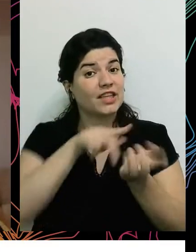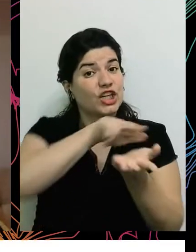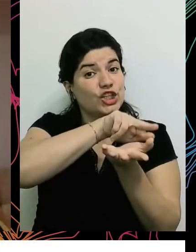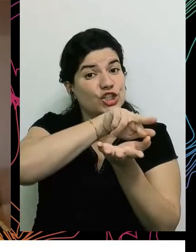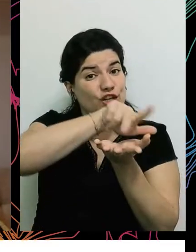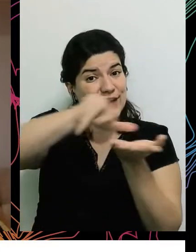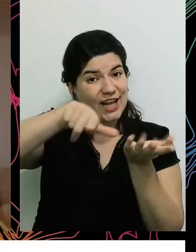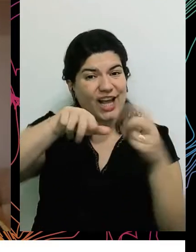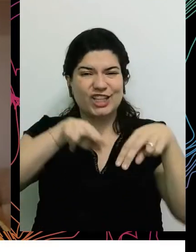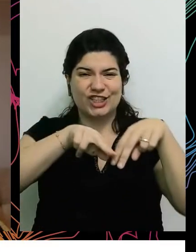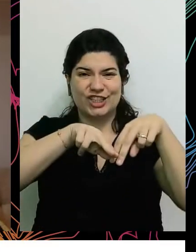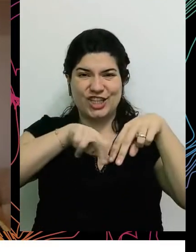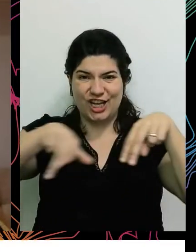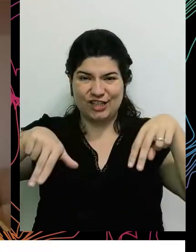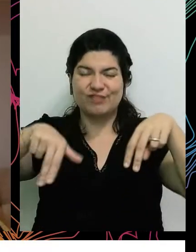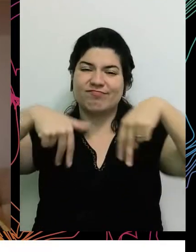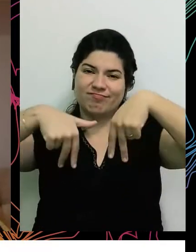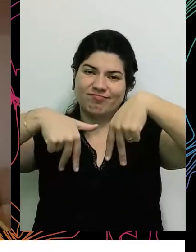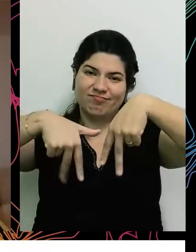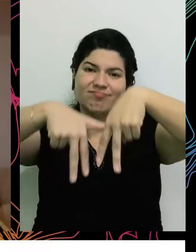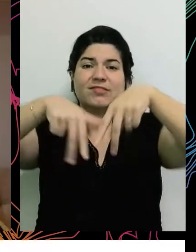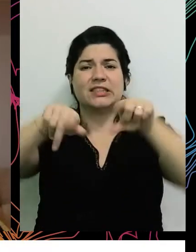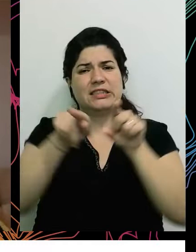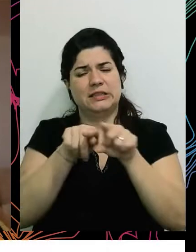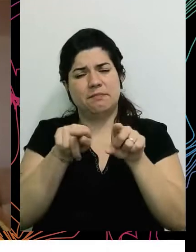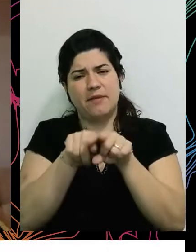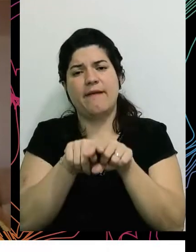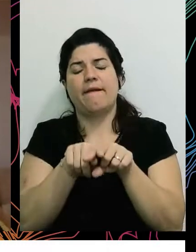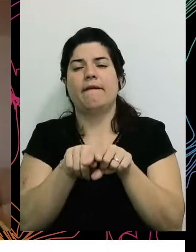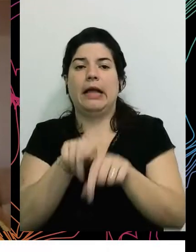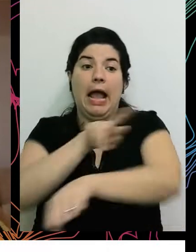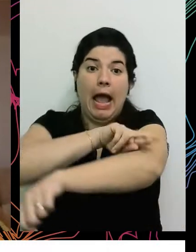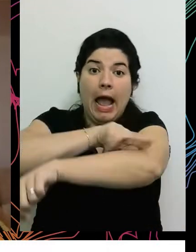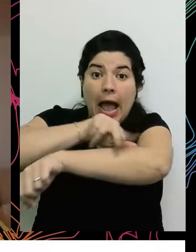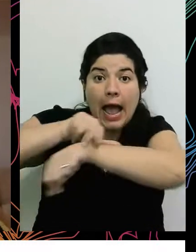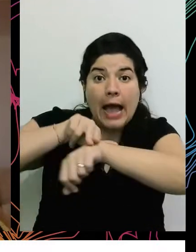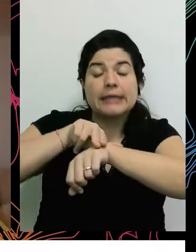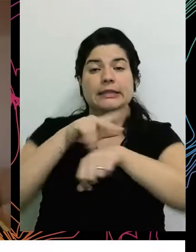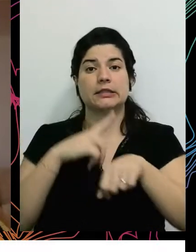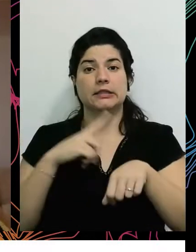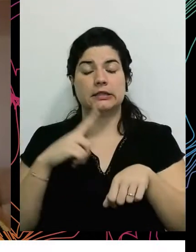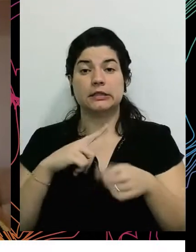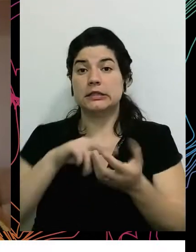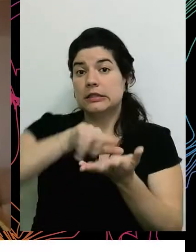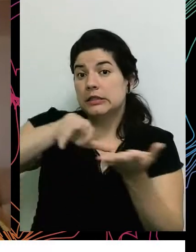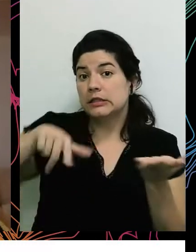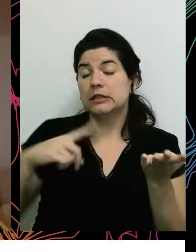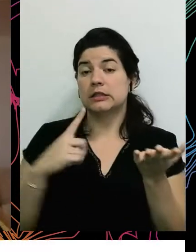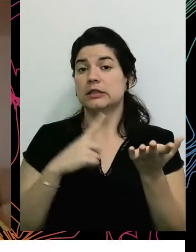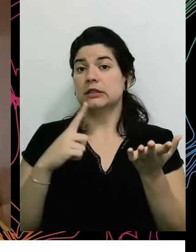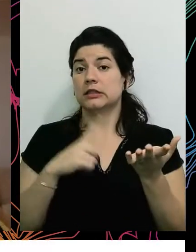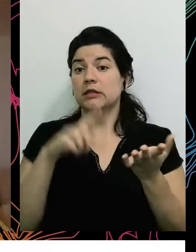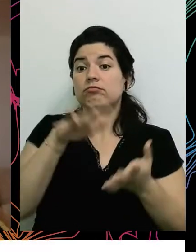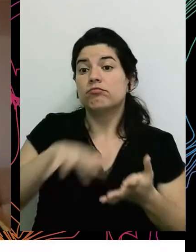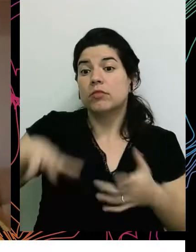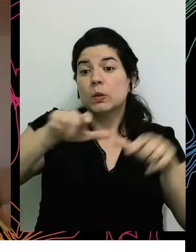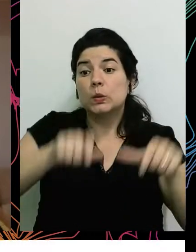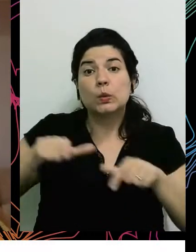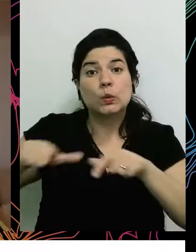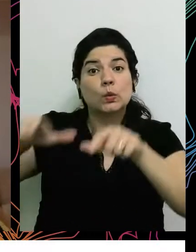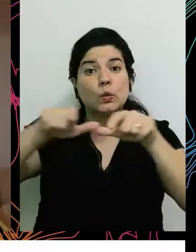gênero e a diversidade racial, a diversidade de disciplinas, a diversidade regional, ela